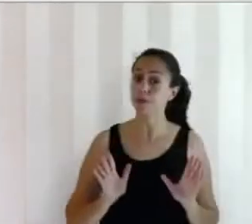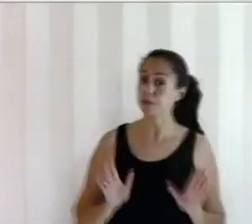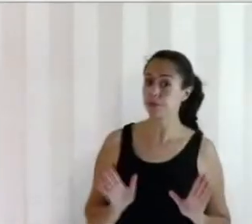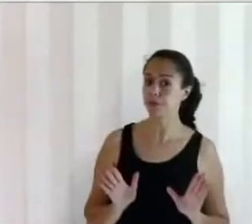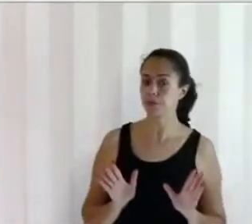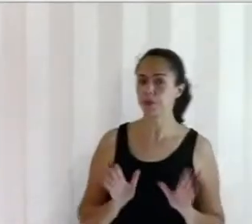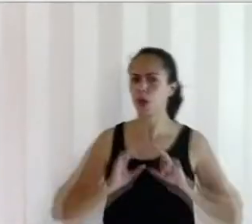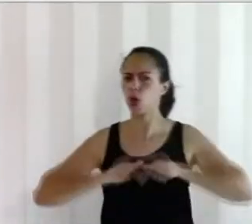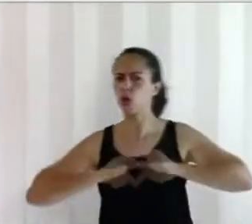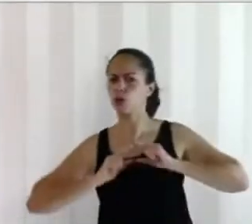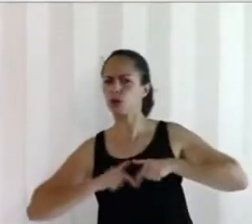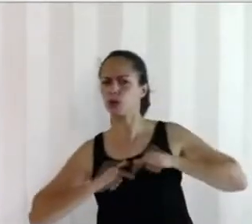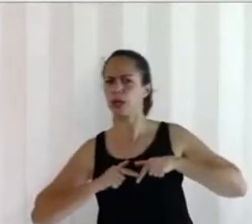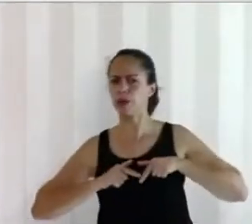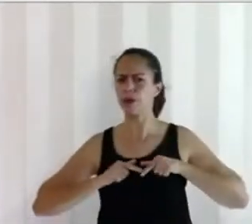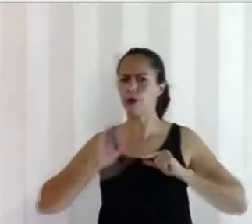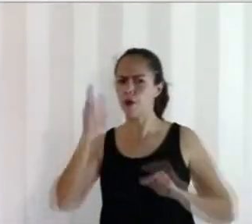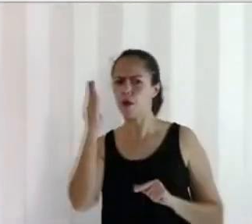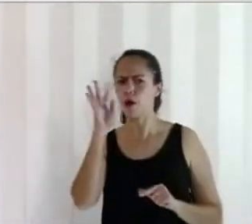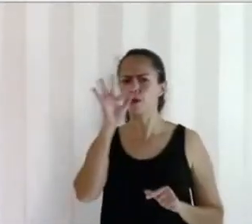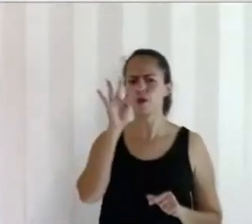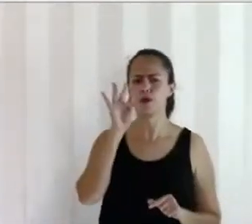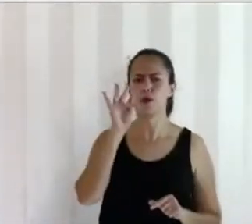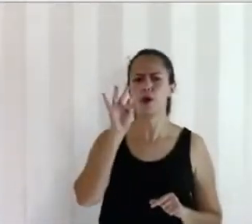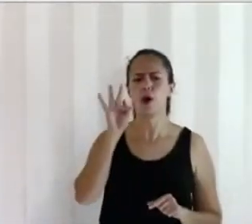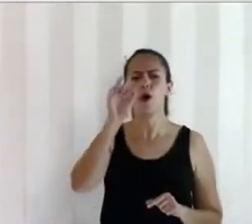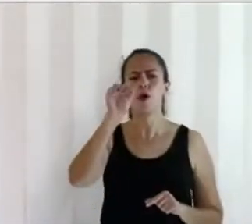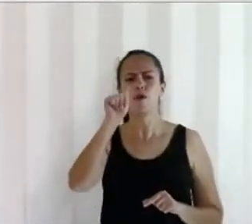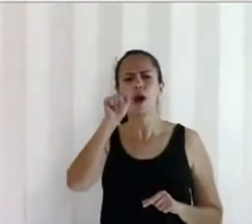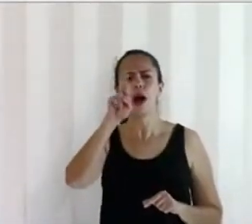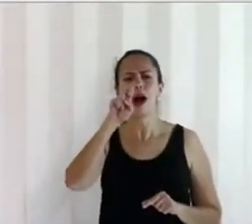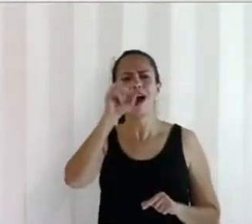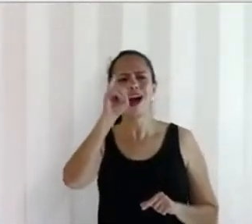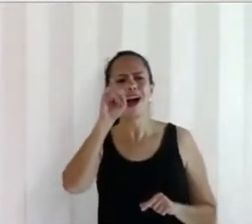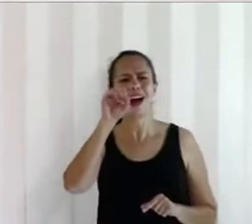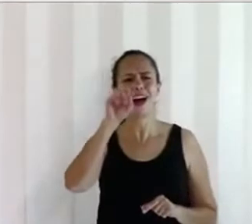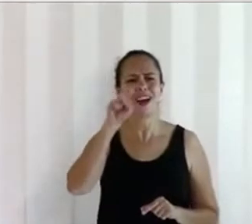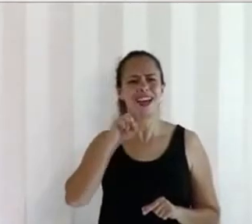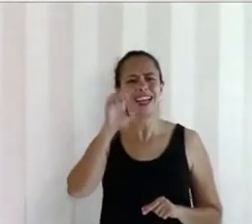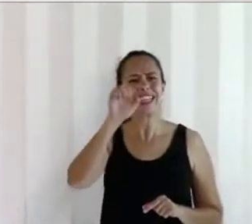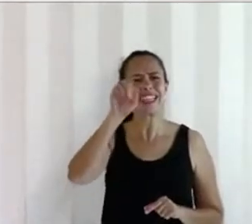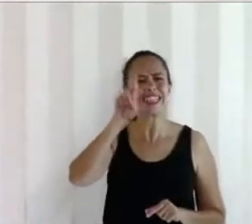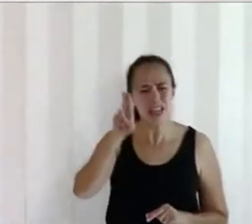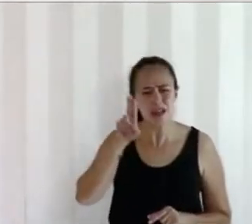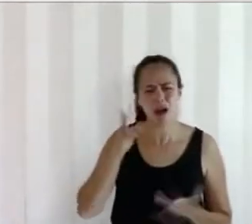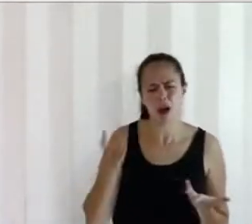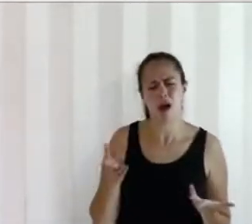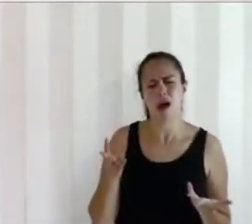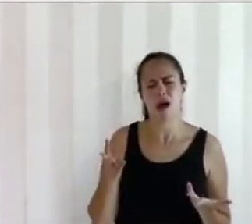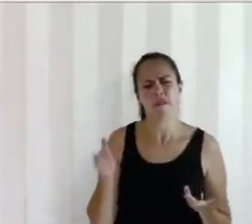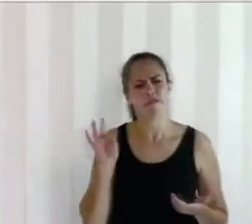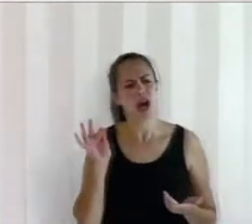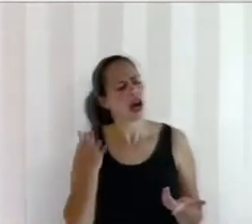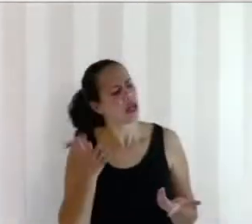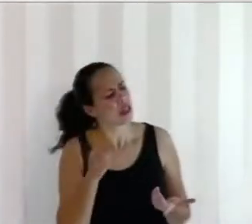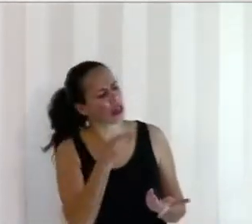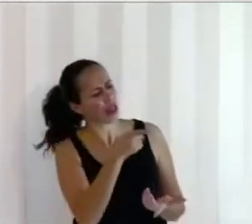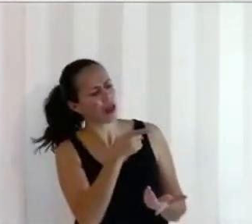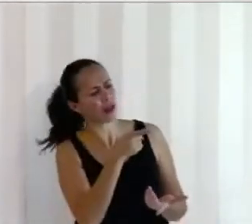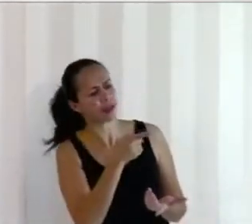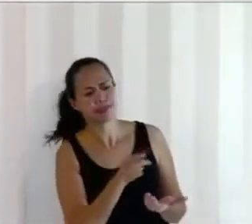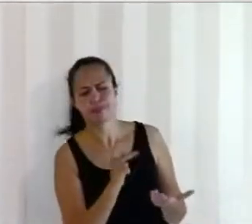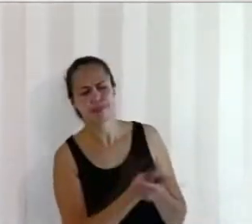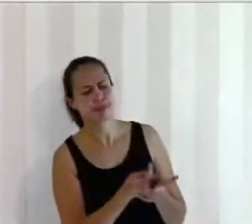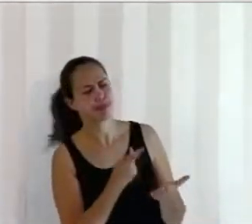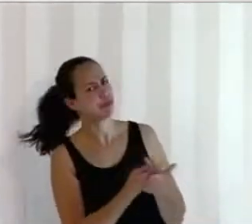Deixa eu lhes falar um pouco sobre como os judeus da época de Jesus entendiam a lei. O que